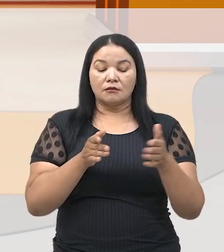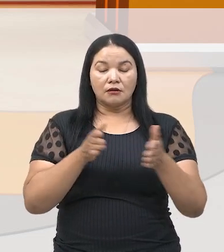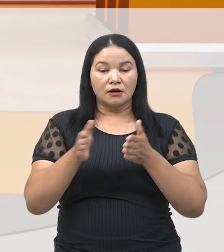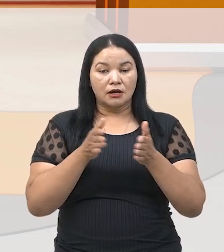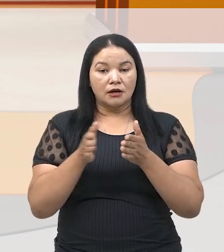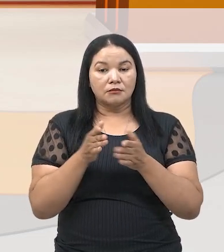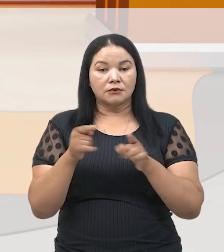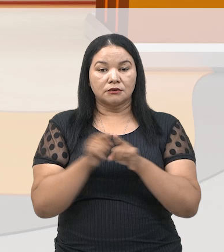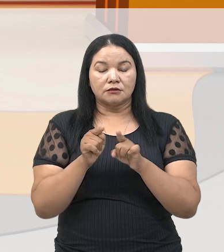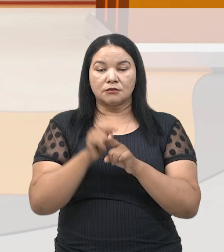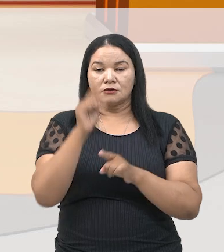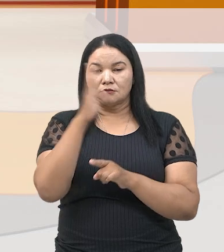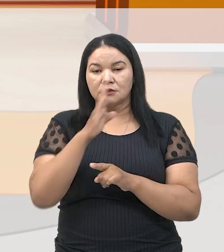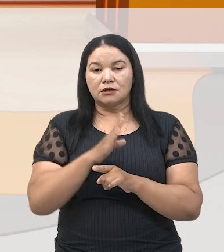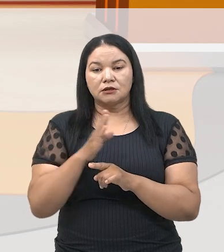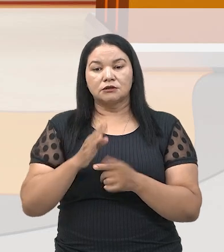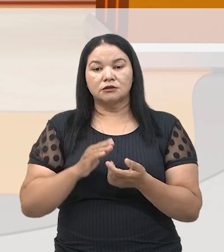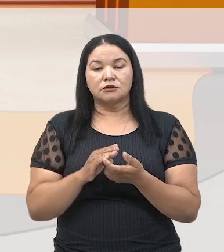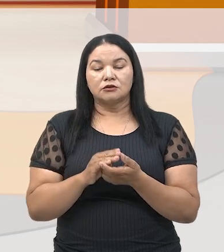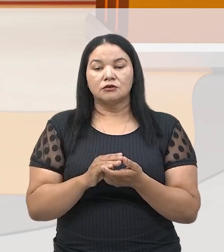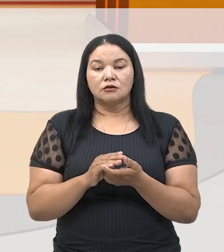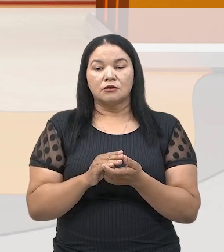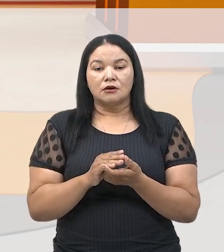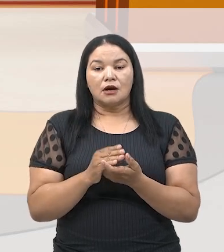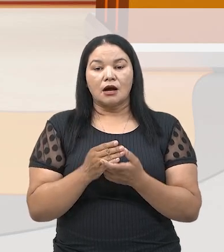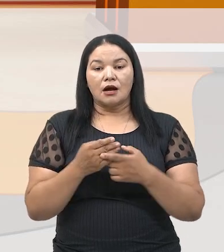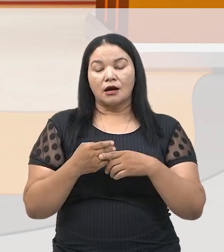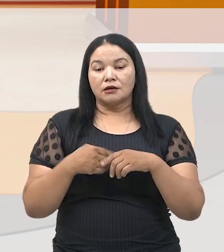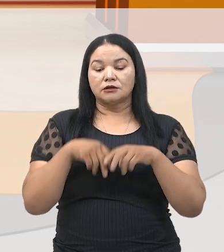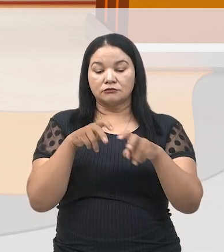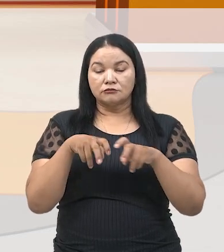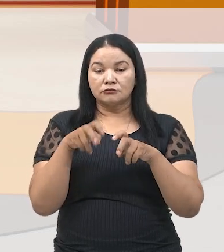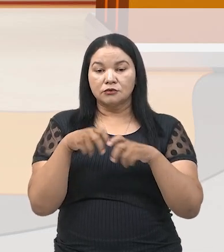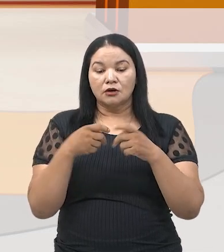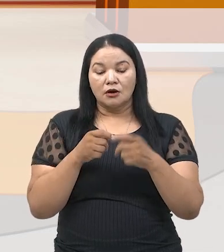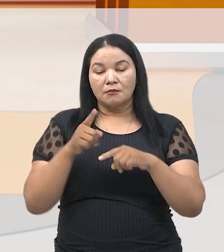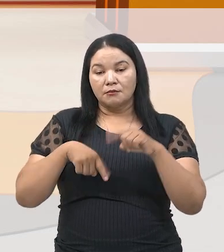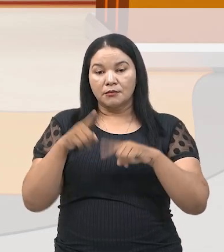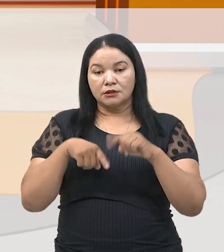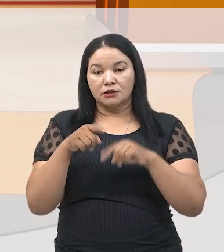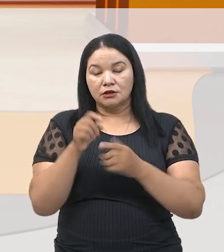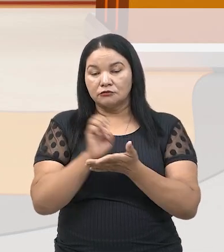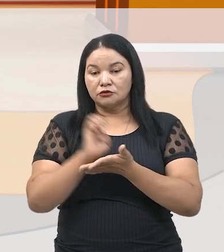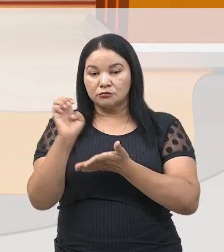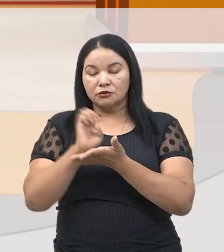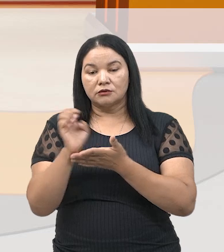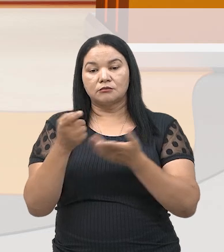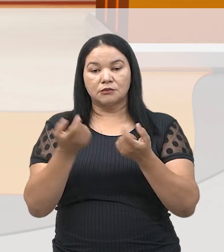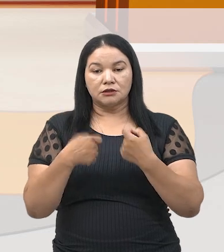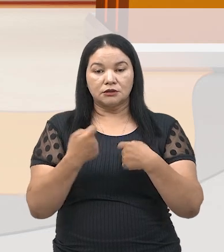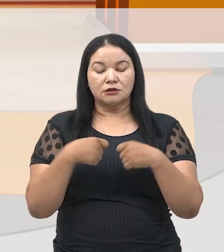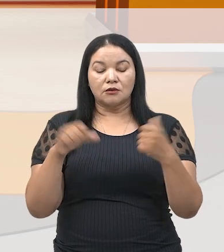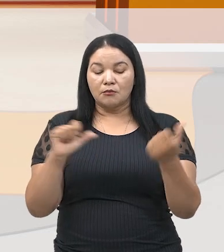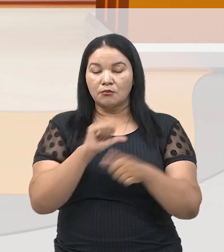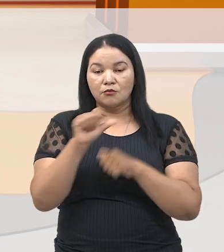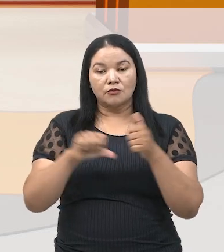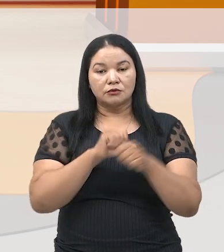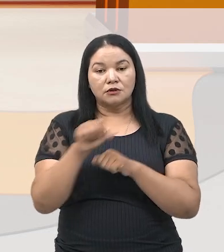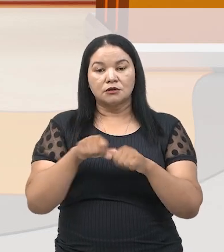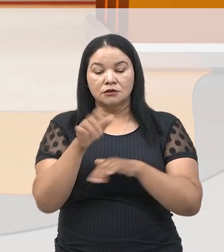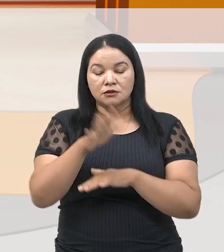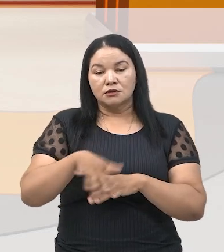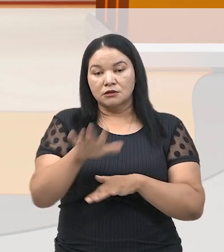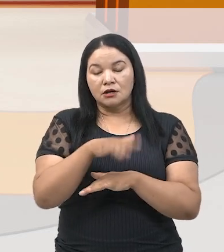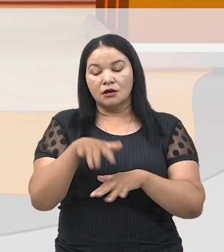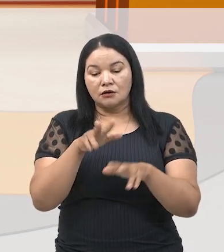Brasil ainda era totalmente agroexportador. Era preciso que houvesse ali uma transformação nos meios de produção